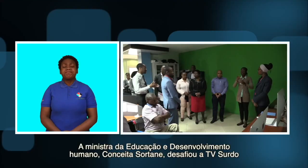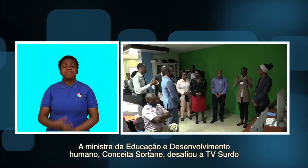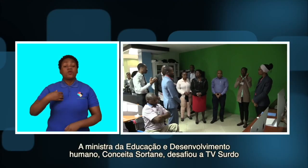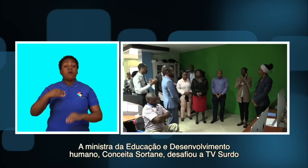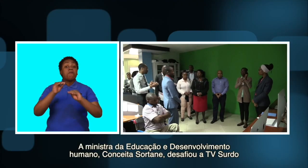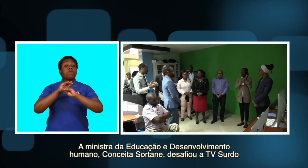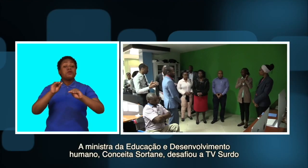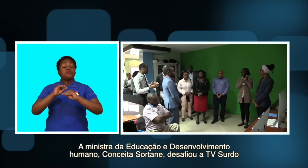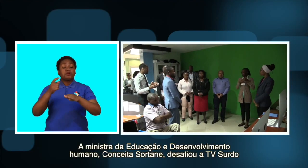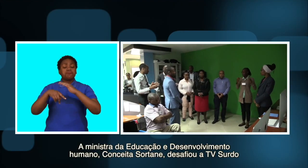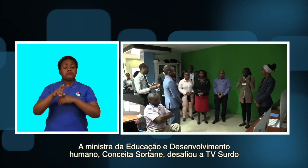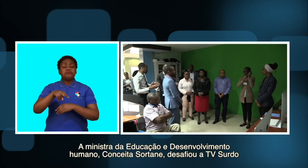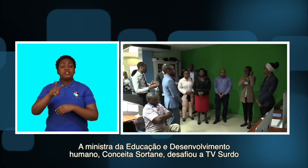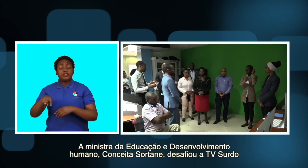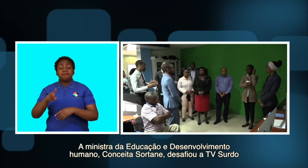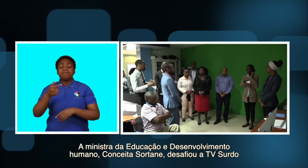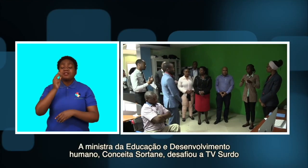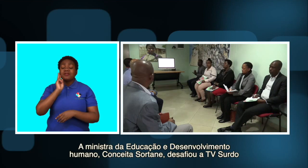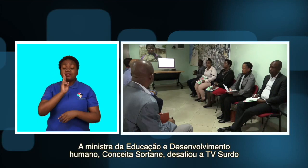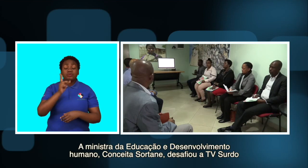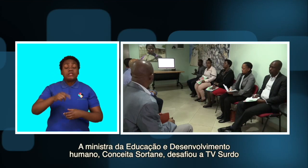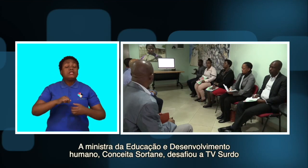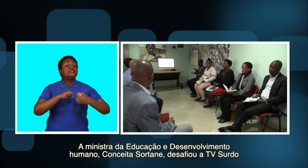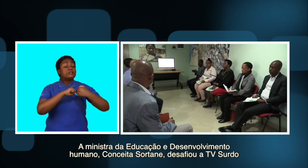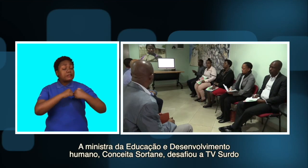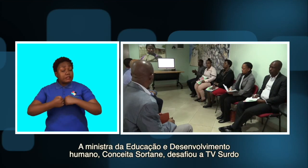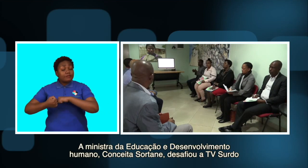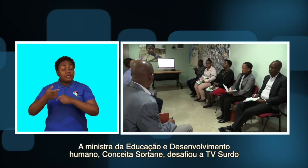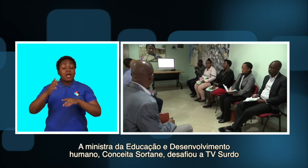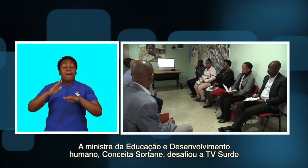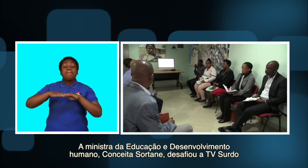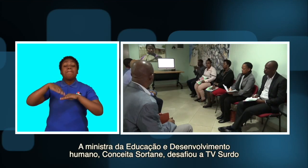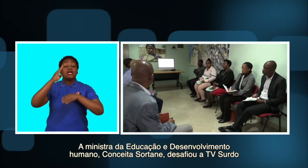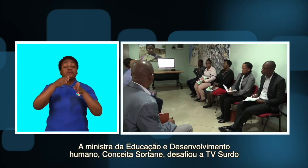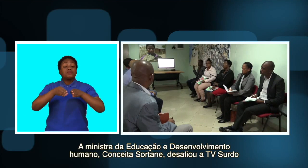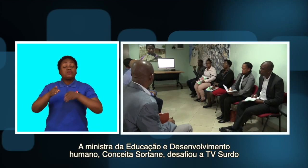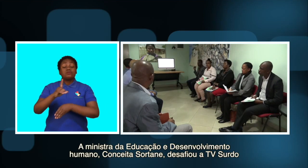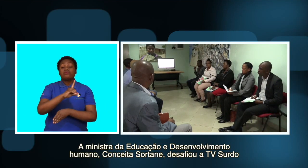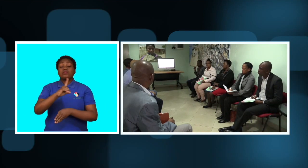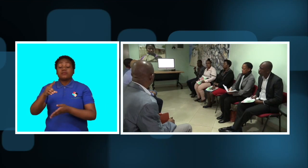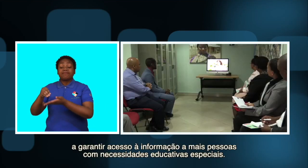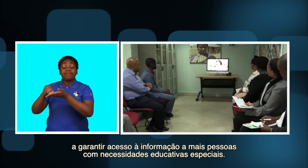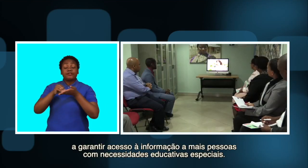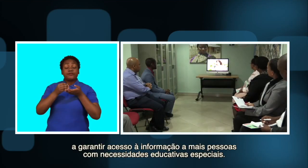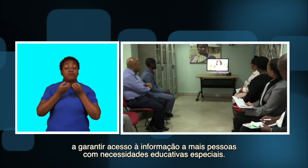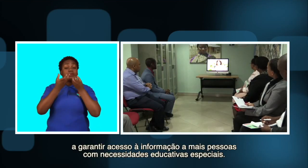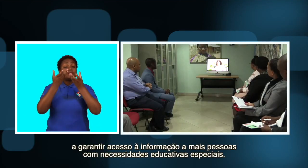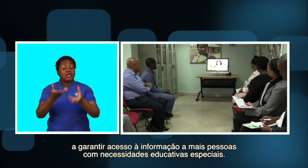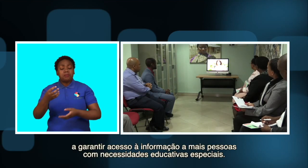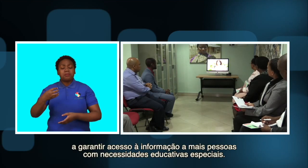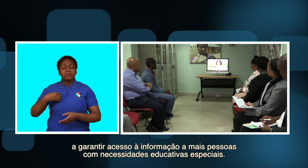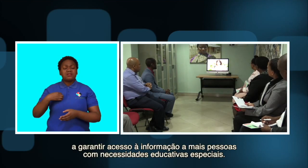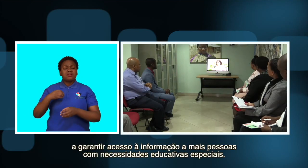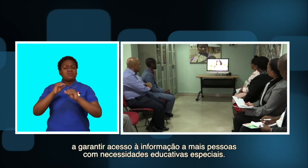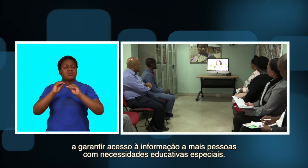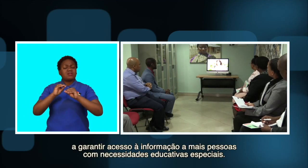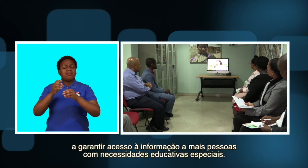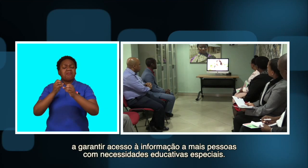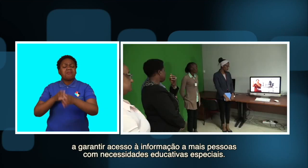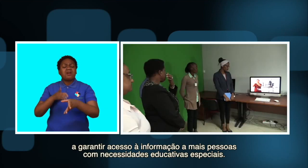A Ministra da Educação e Desenvolvimento Humano, Conceita Surtana, desafiou a TV Surdo a garantir acesso à